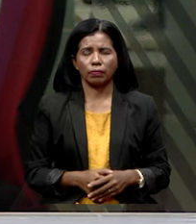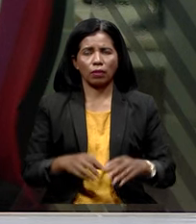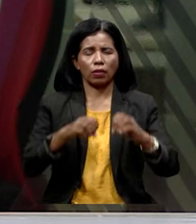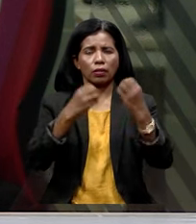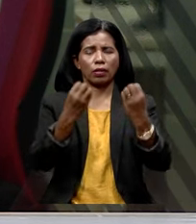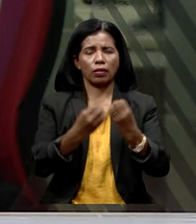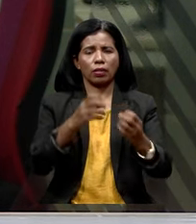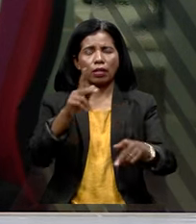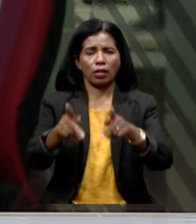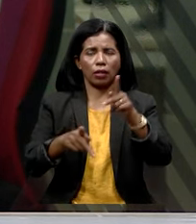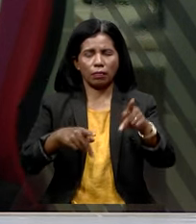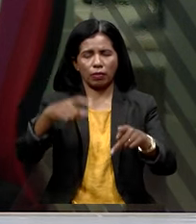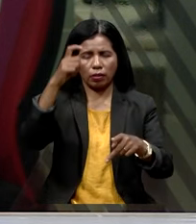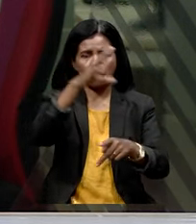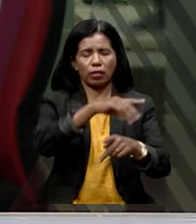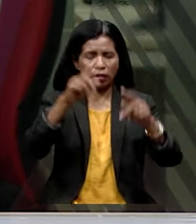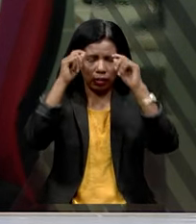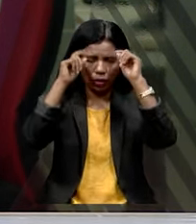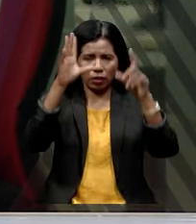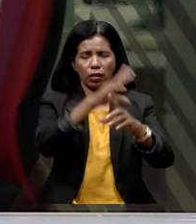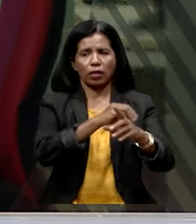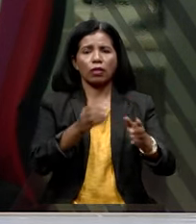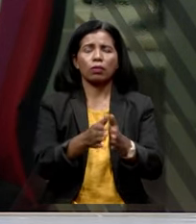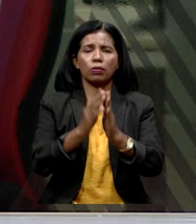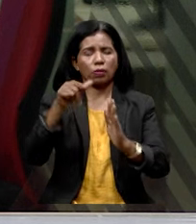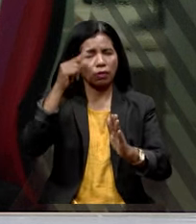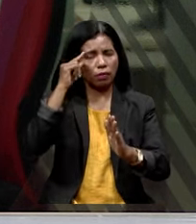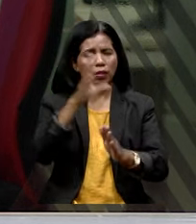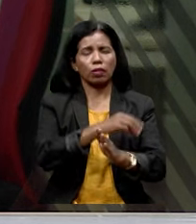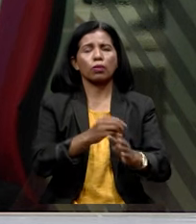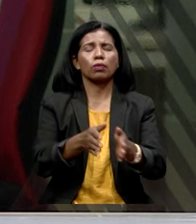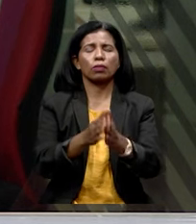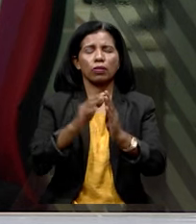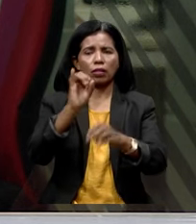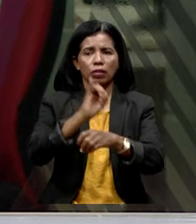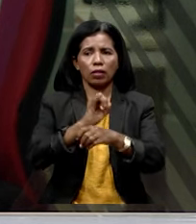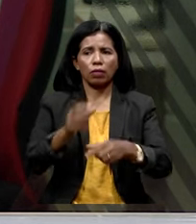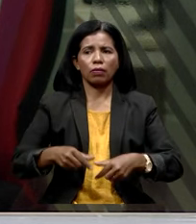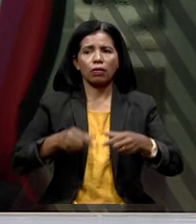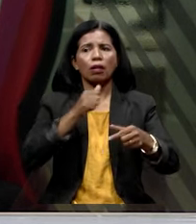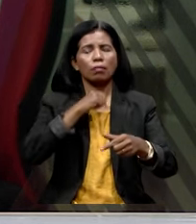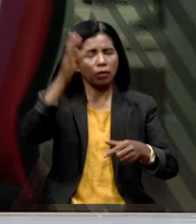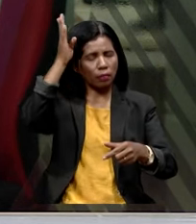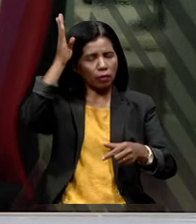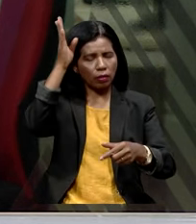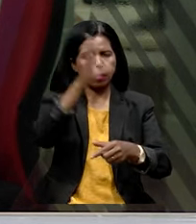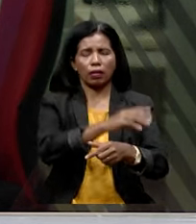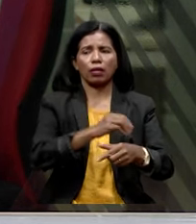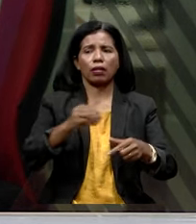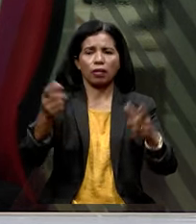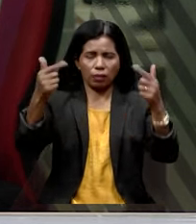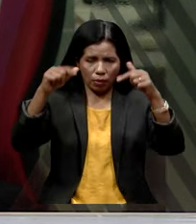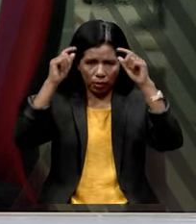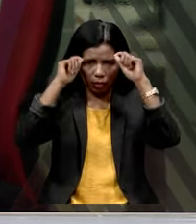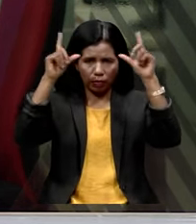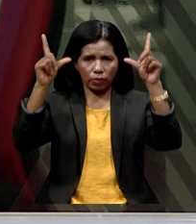Organização Comunidade Intelectual Timor Oriental, exige governo a Russo Vaticano, Rodifofila, Bispo Dom Carlos Felipe Ximenes Bela, Mai